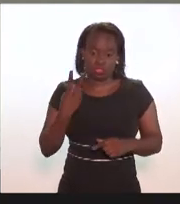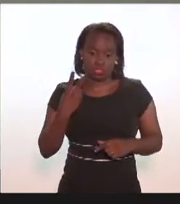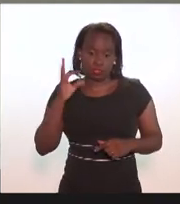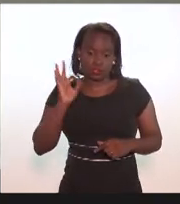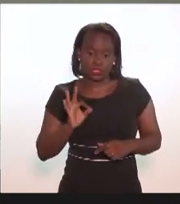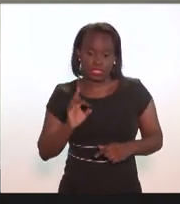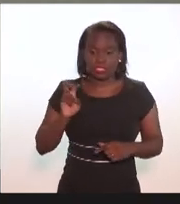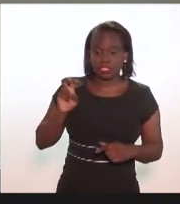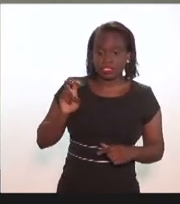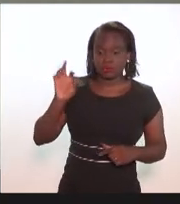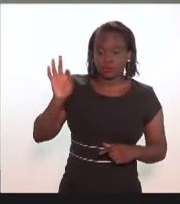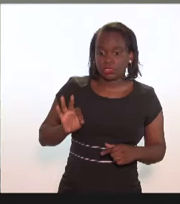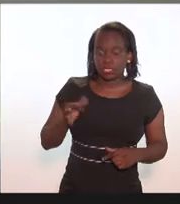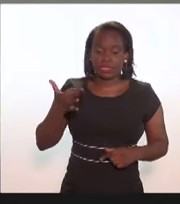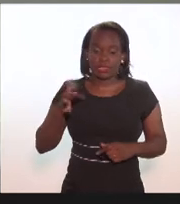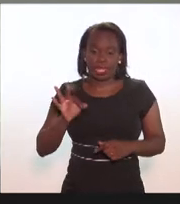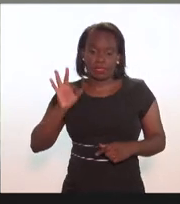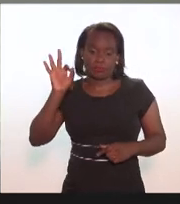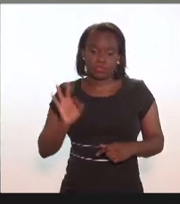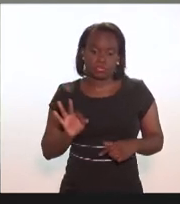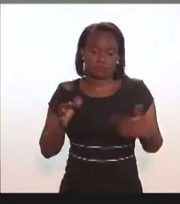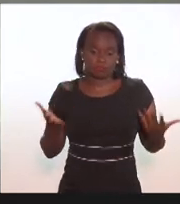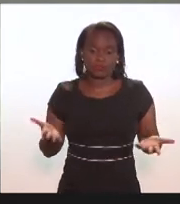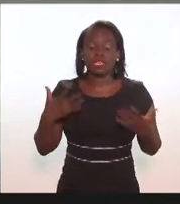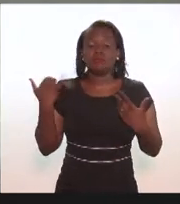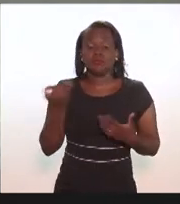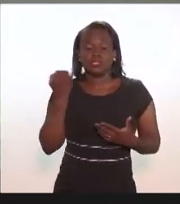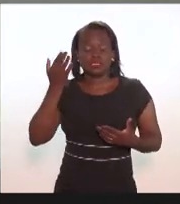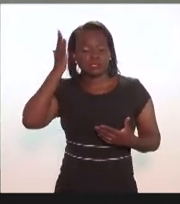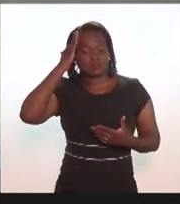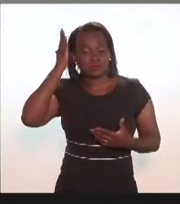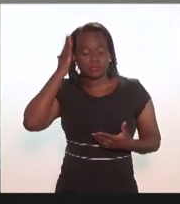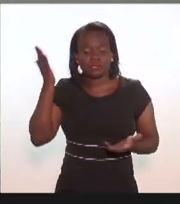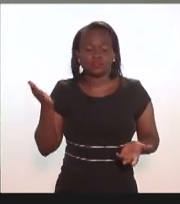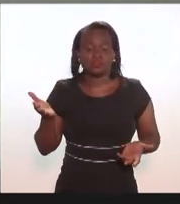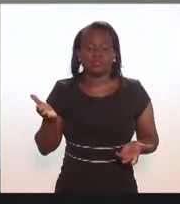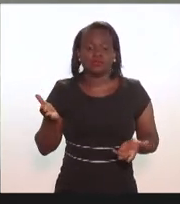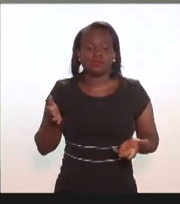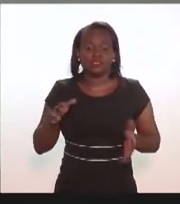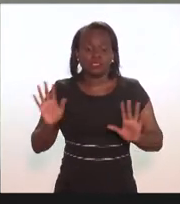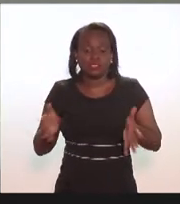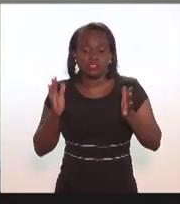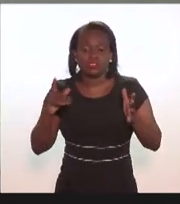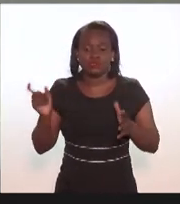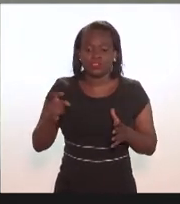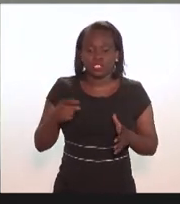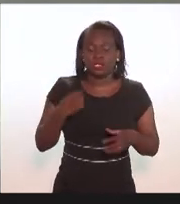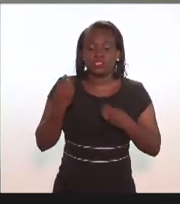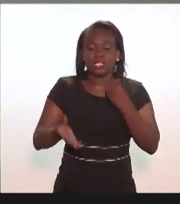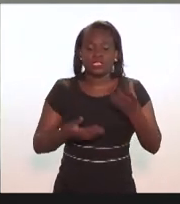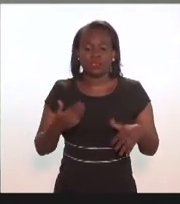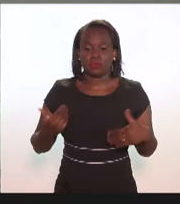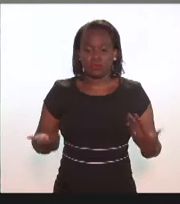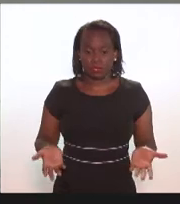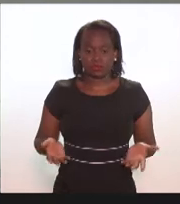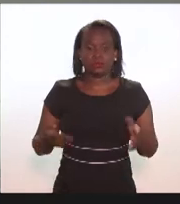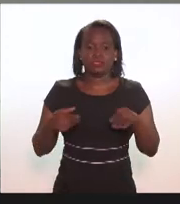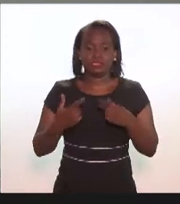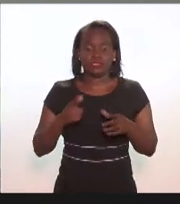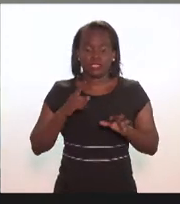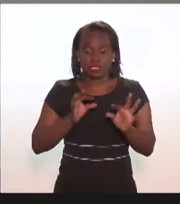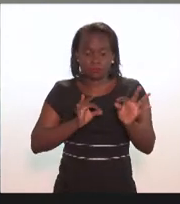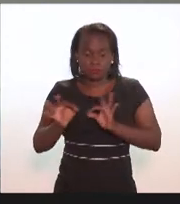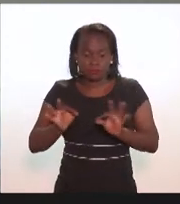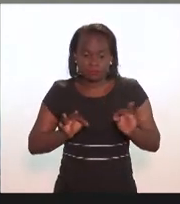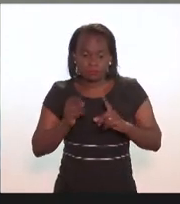É 5%? É 10%? É importante a gente saber qual o incentivo fiscal que a gente está dando. E a gente traçar uma